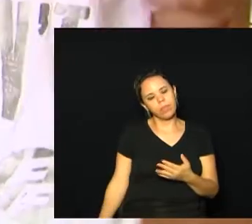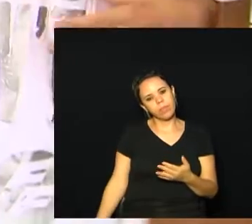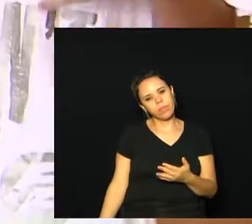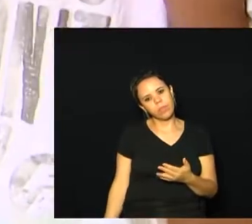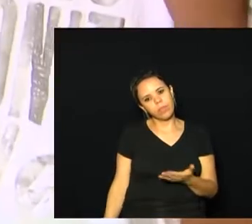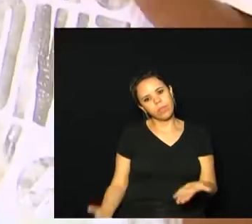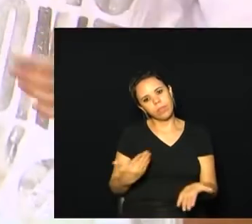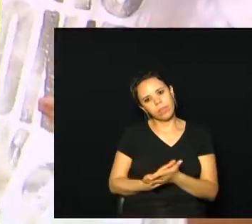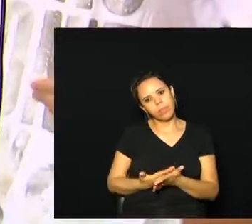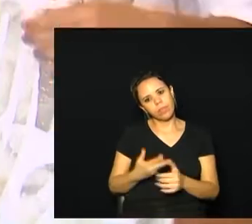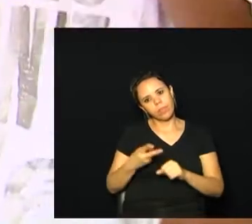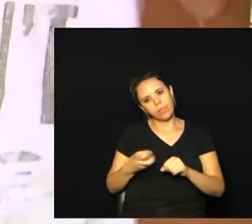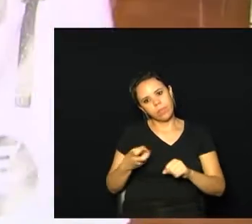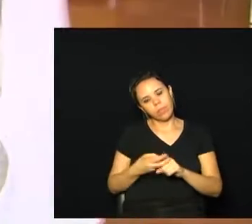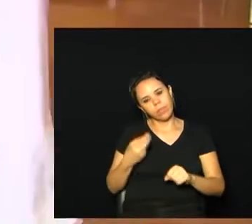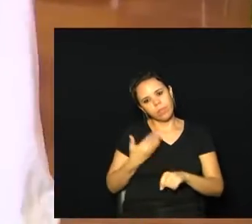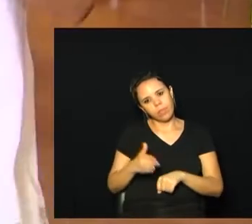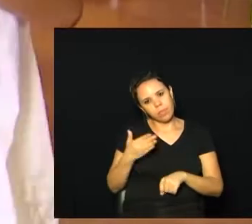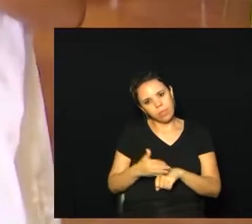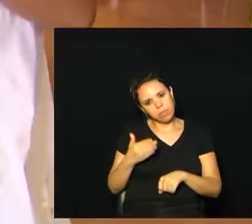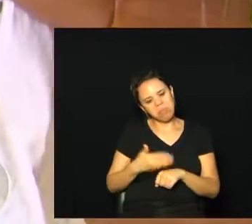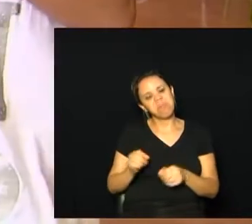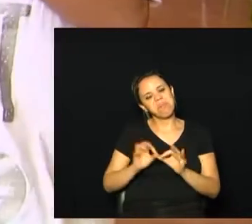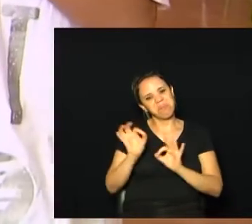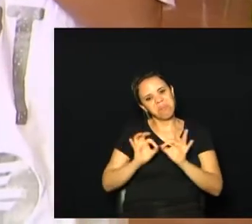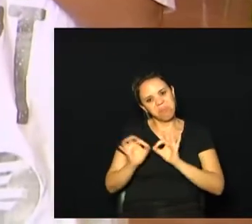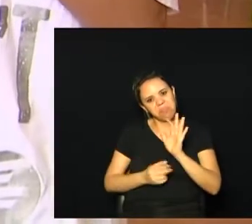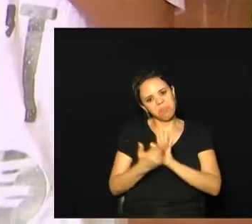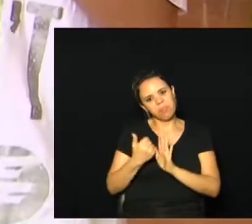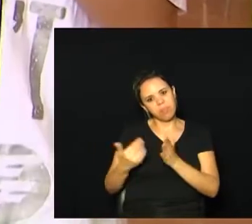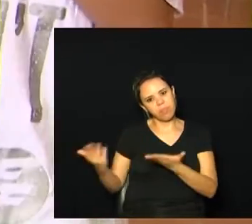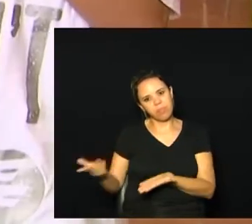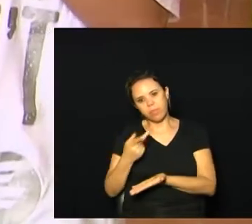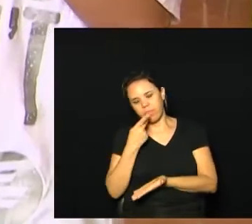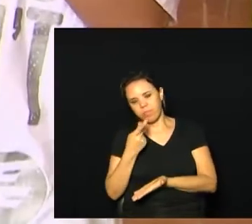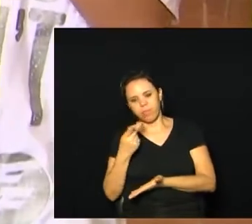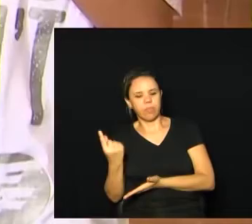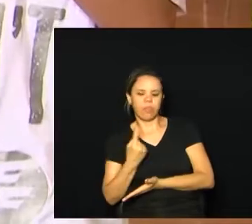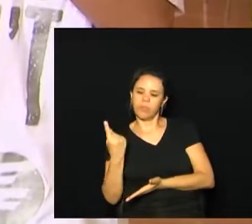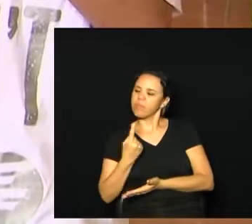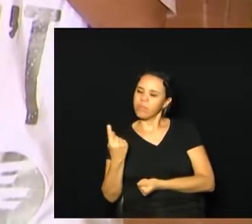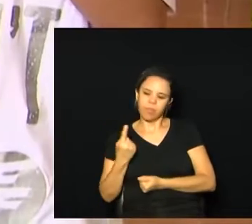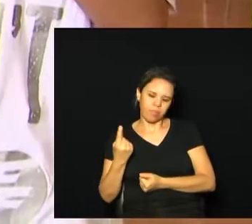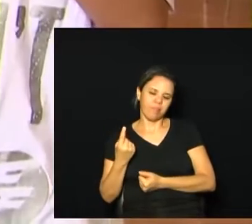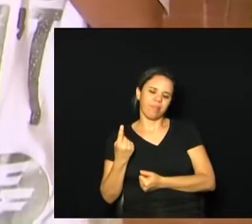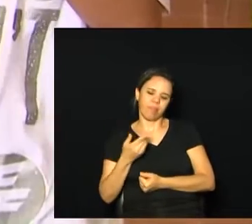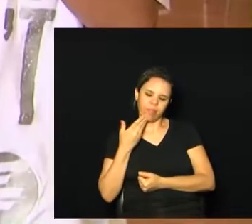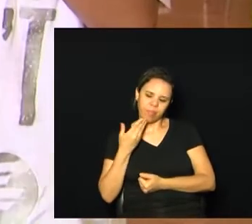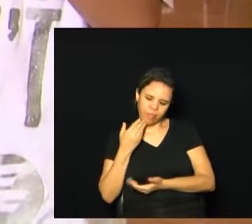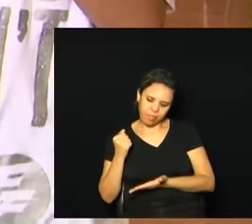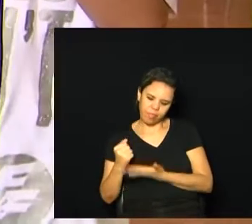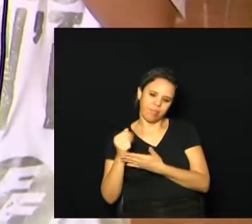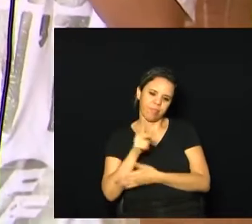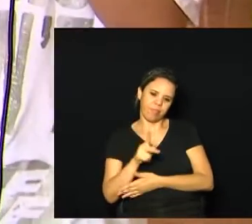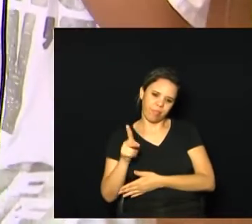a estudar, a colocar o aplicativo em prática, fazer o designer. E, como eu disse, eu não estava sozinho, né? Então, facilitou um pouco ter a ajuda